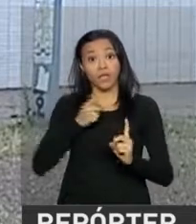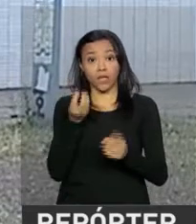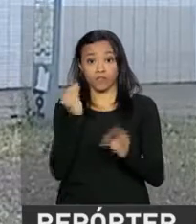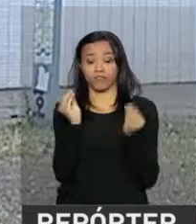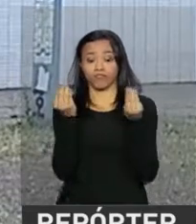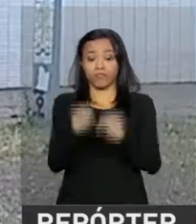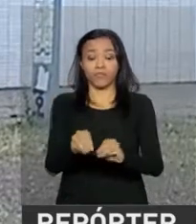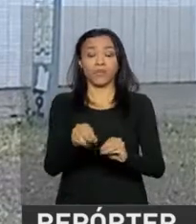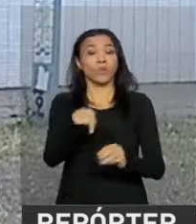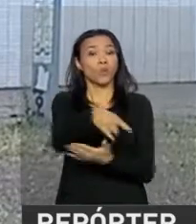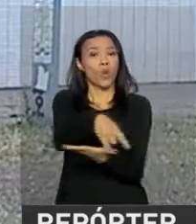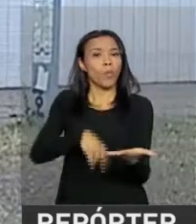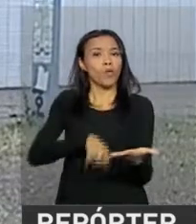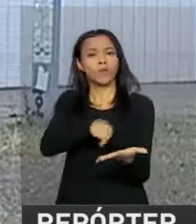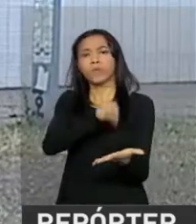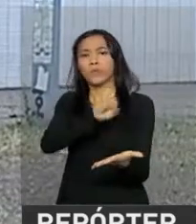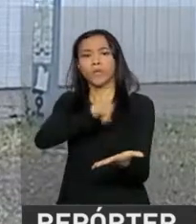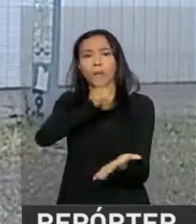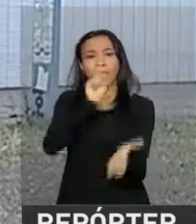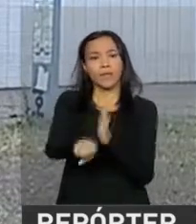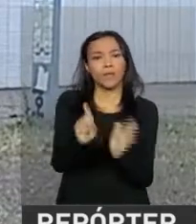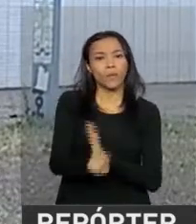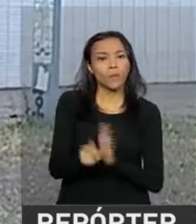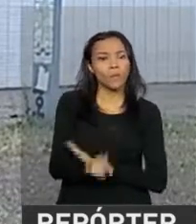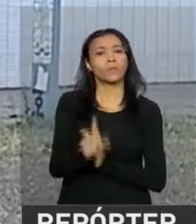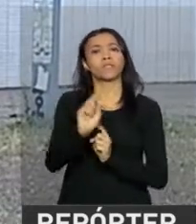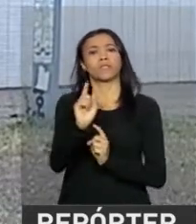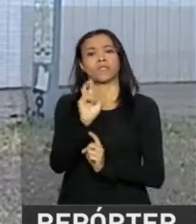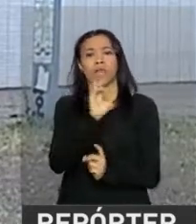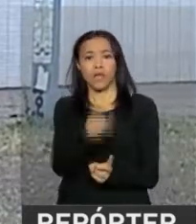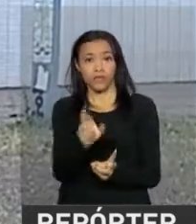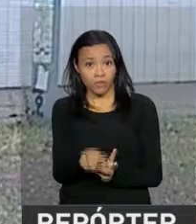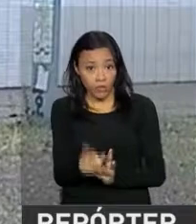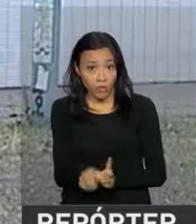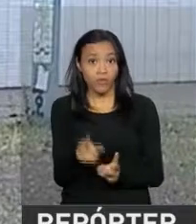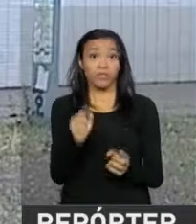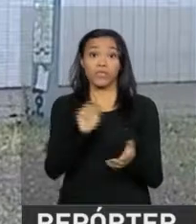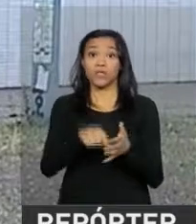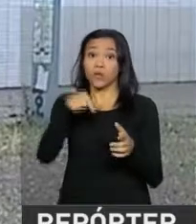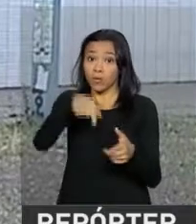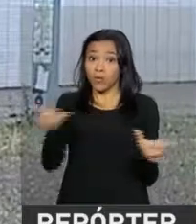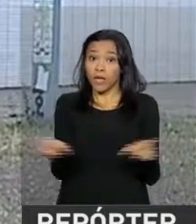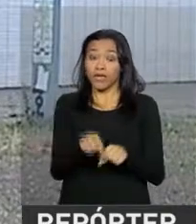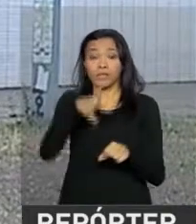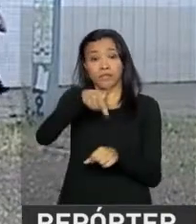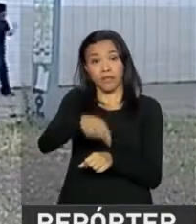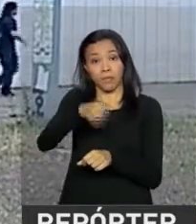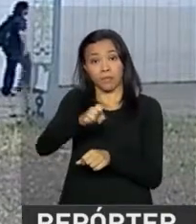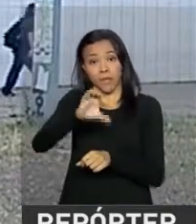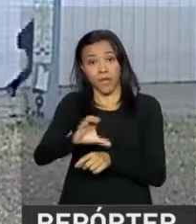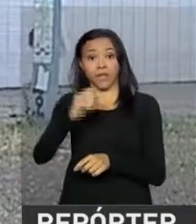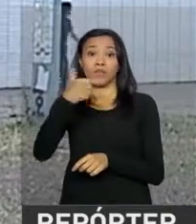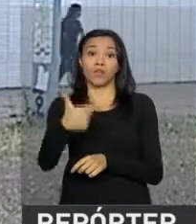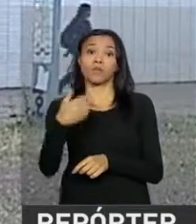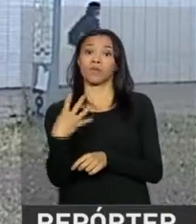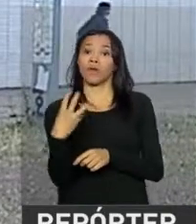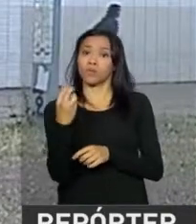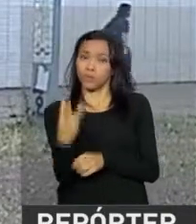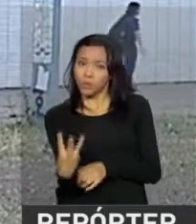do Ministério com perguntas e respostas sobre essa PEC 241. A ideia é conter o